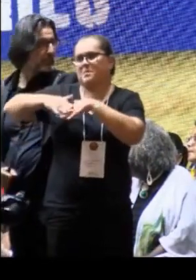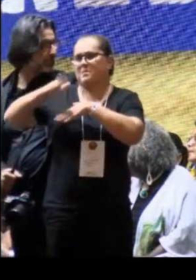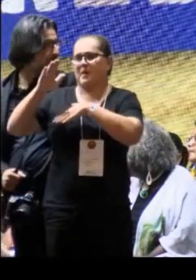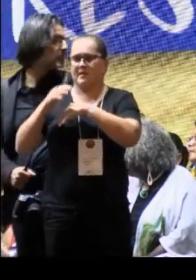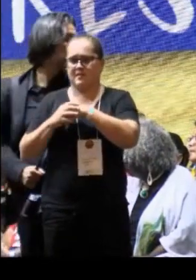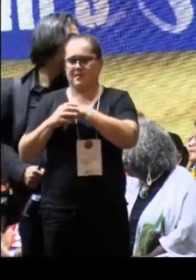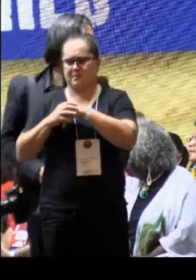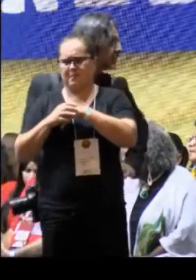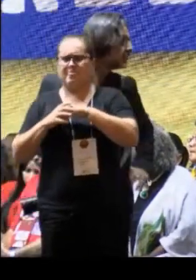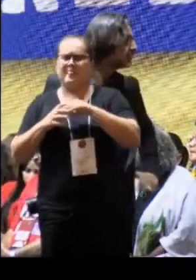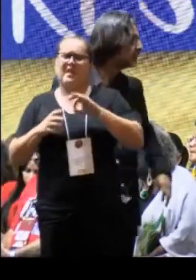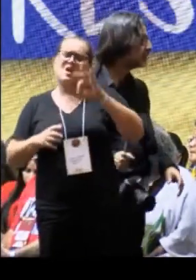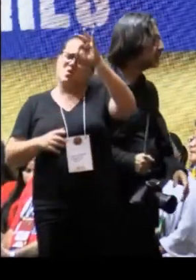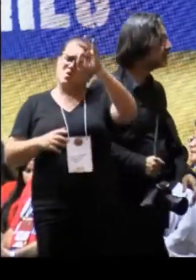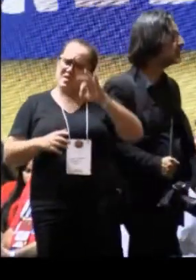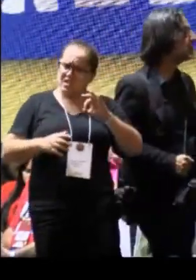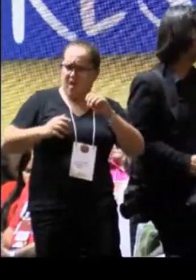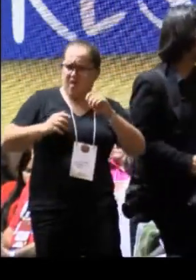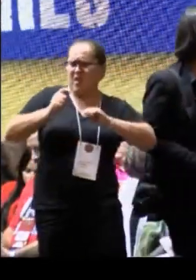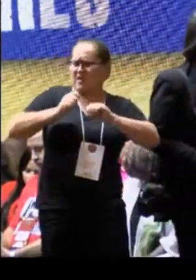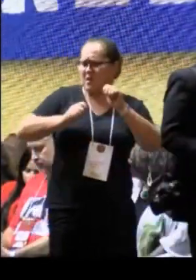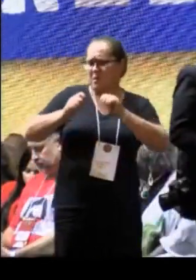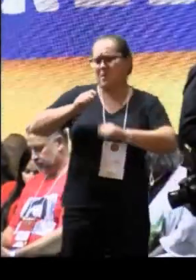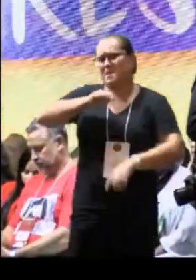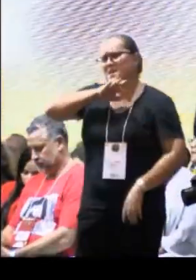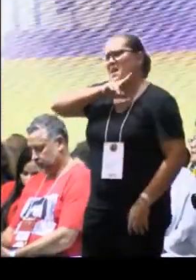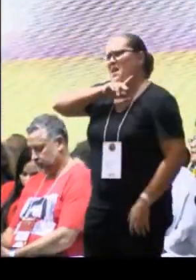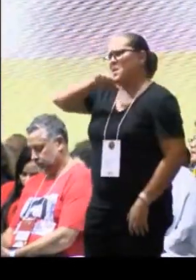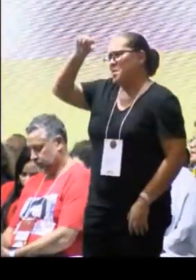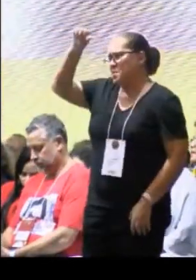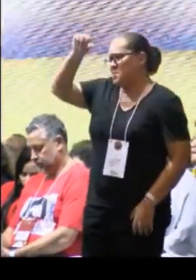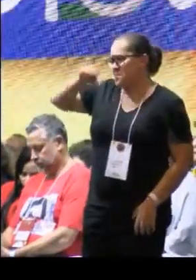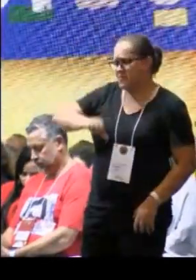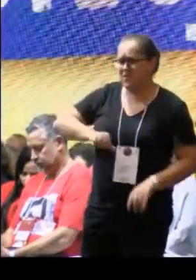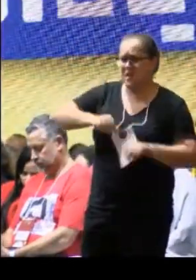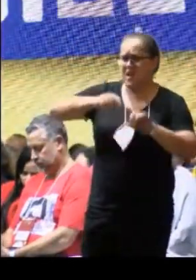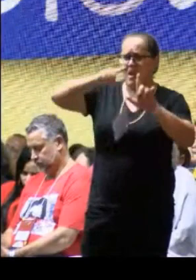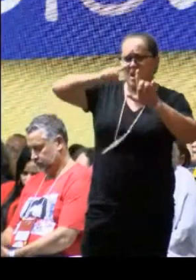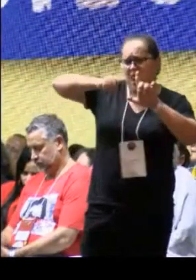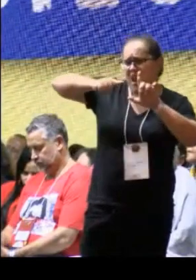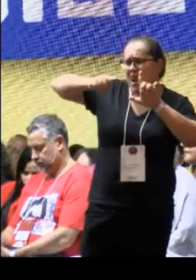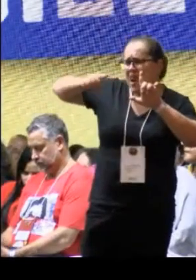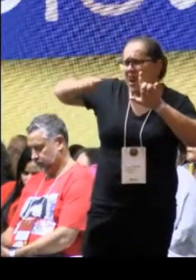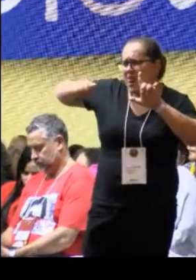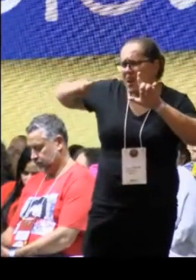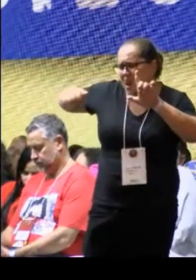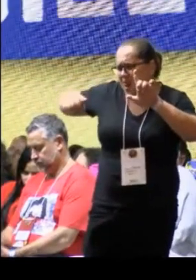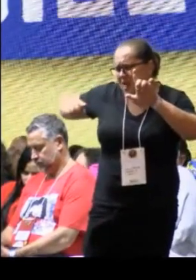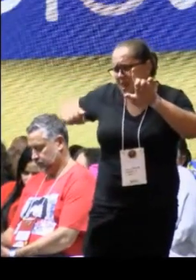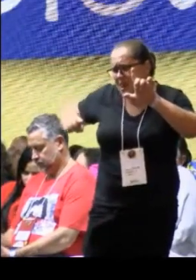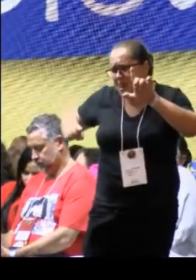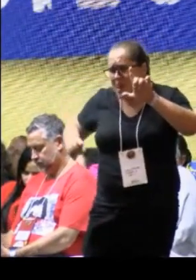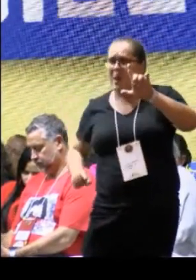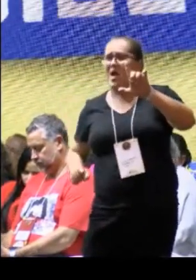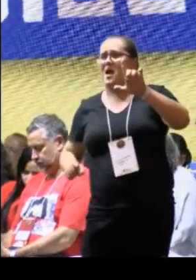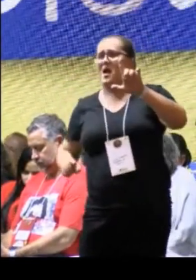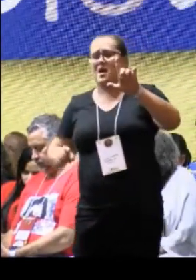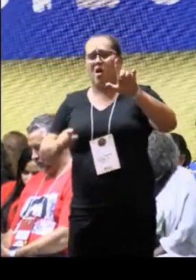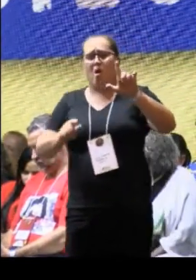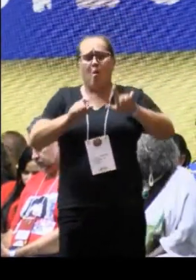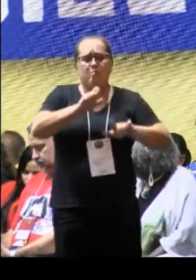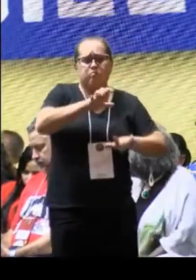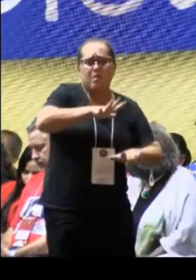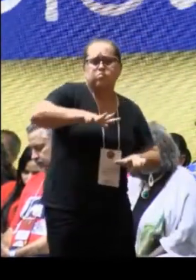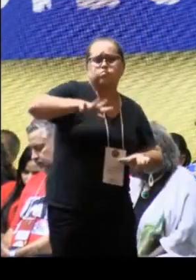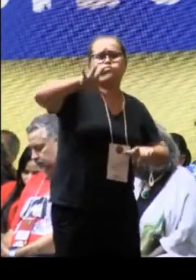Os indicadores econômicos do Brasil pioraram. A balança comercial em queda. A economia paralisada. Setores